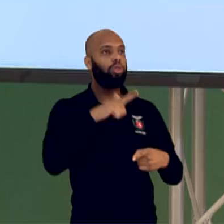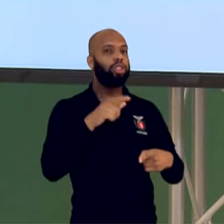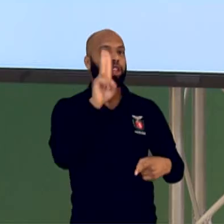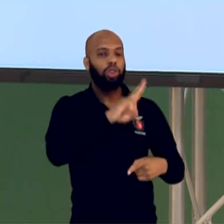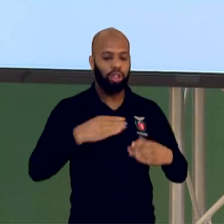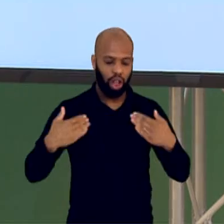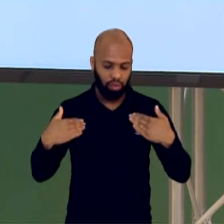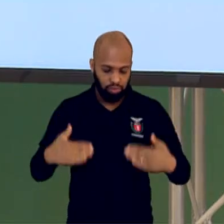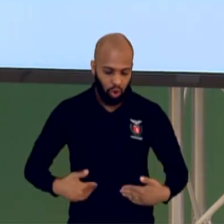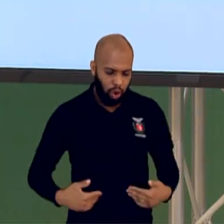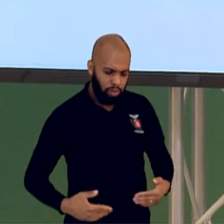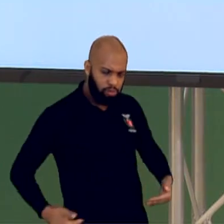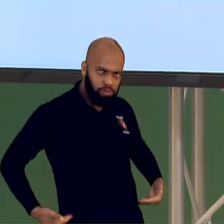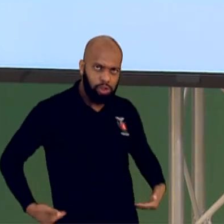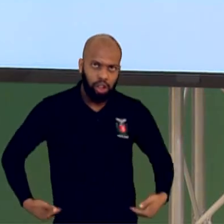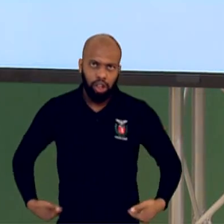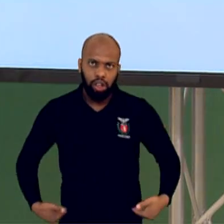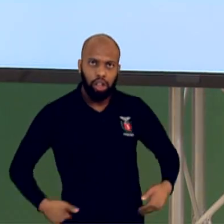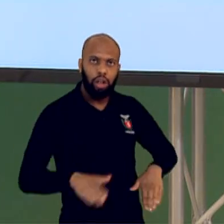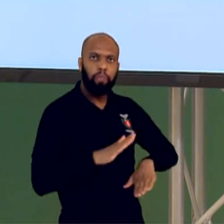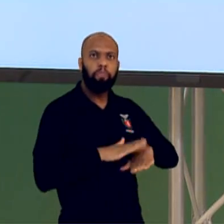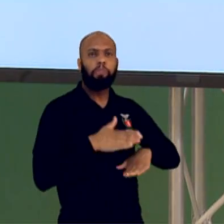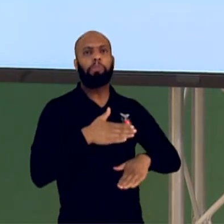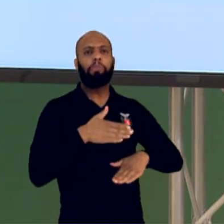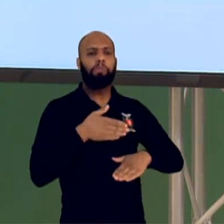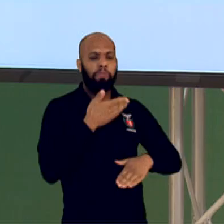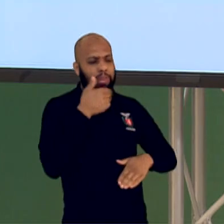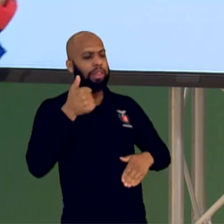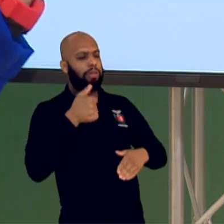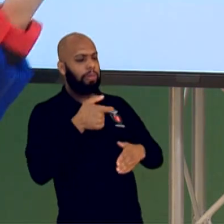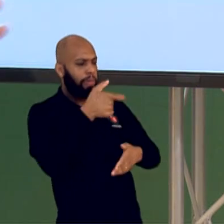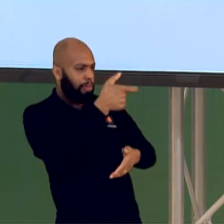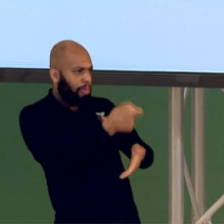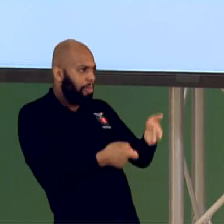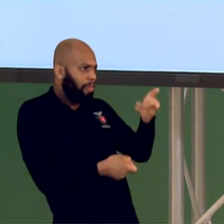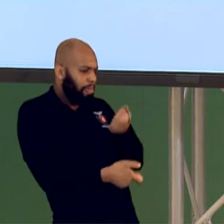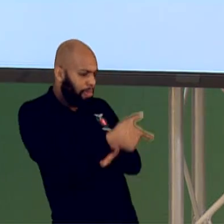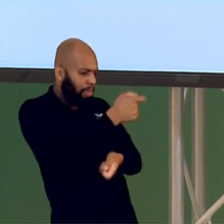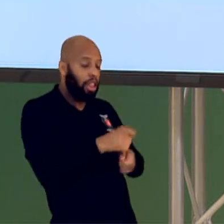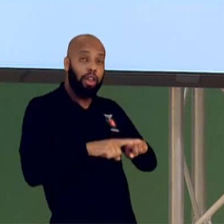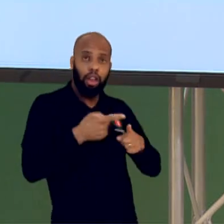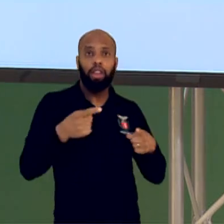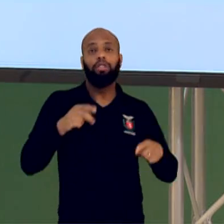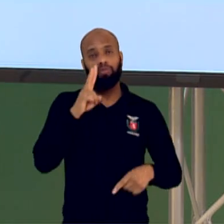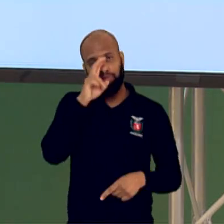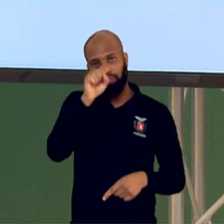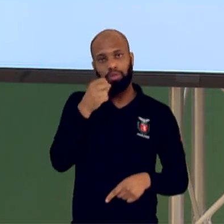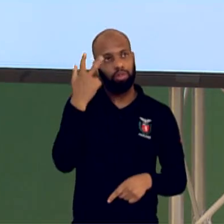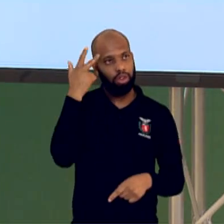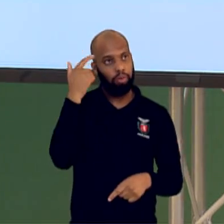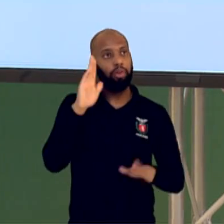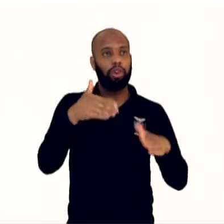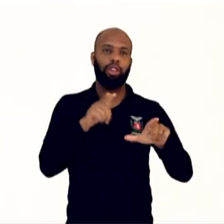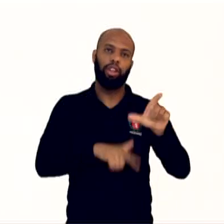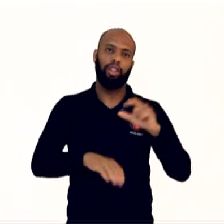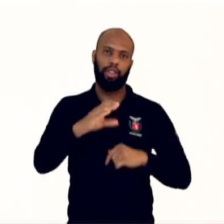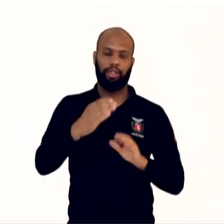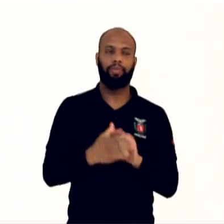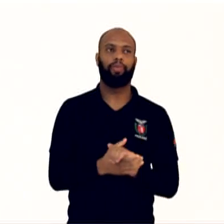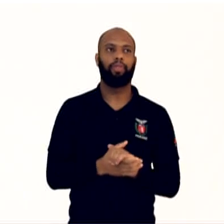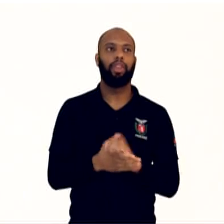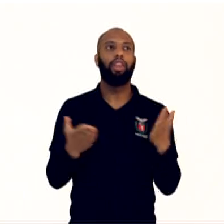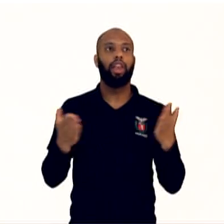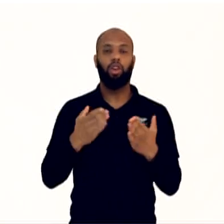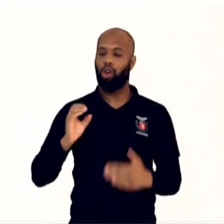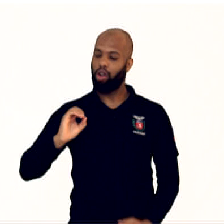o teu corpo de uma forma mais eficiente para levantar, tá? Mas a força necessária é a mesma, então letra C. No caso da